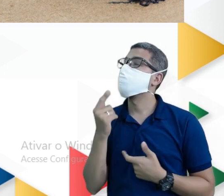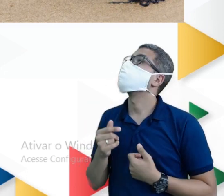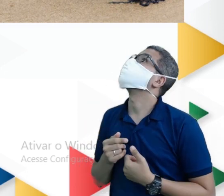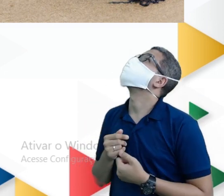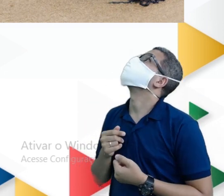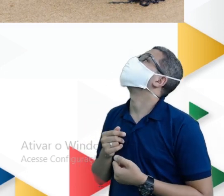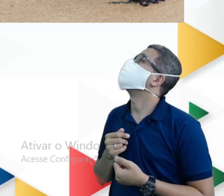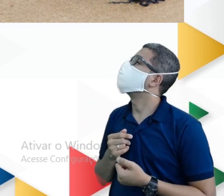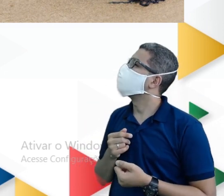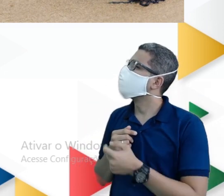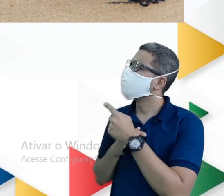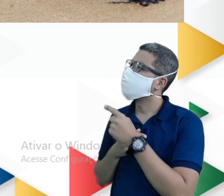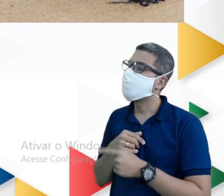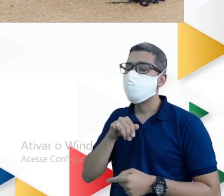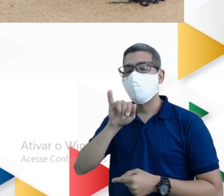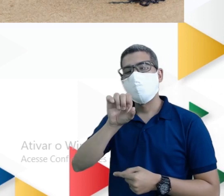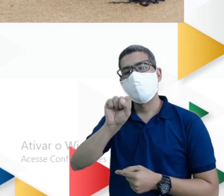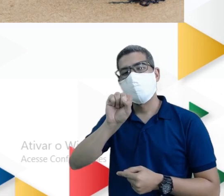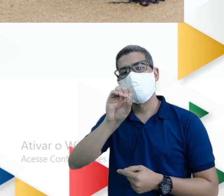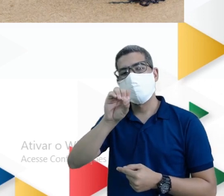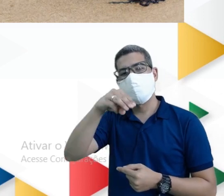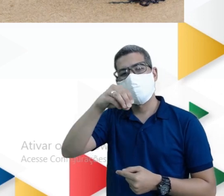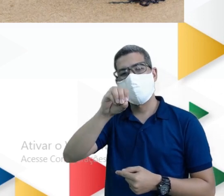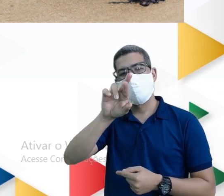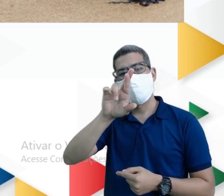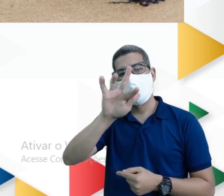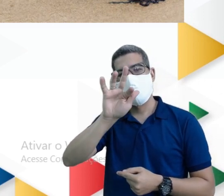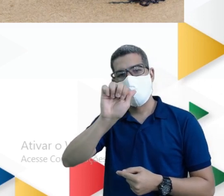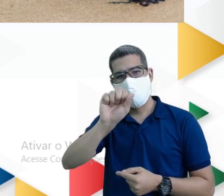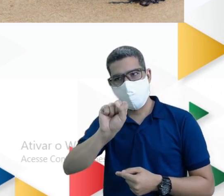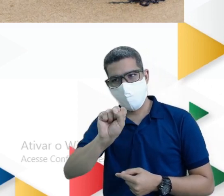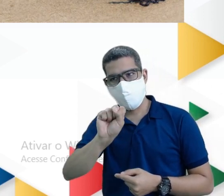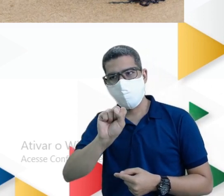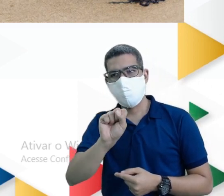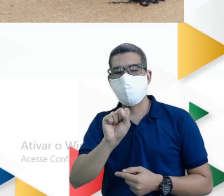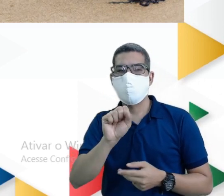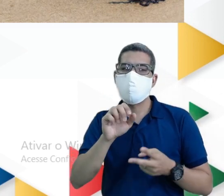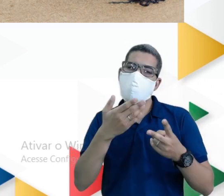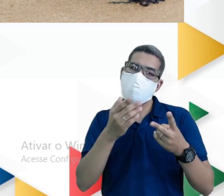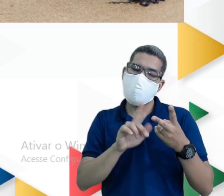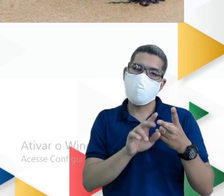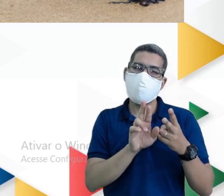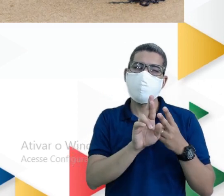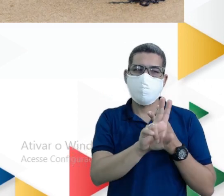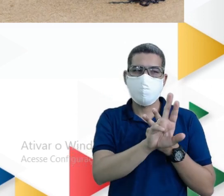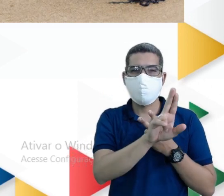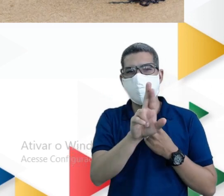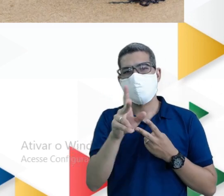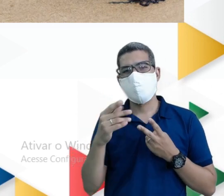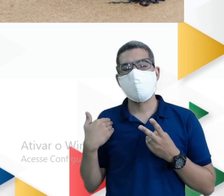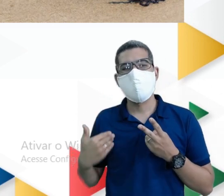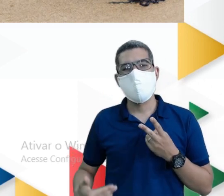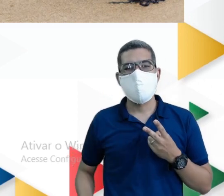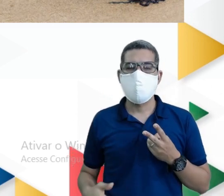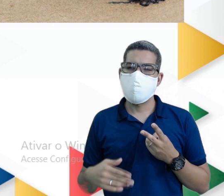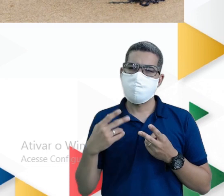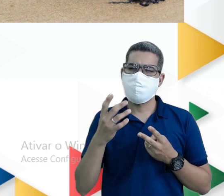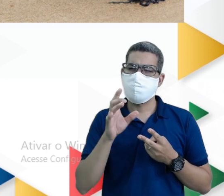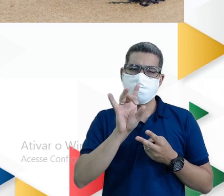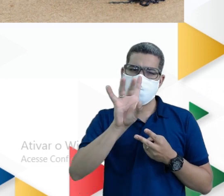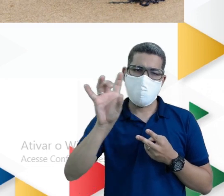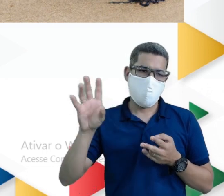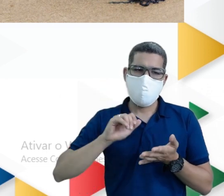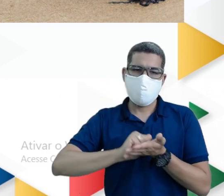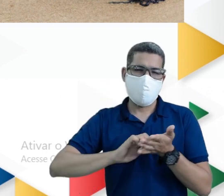são isomorfas ou com diferenciação corporal de acordo aí com a atividade que elas irão